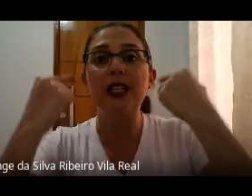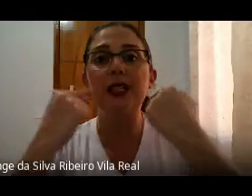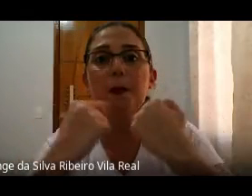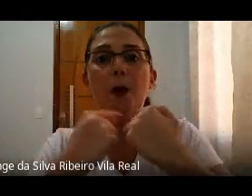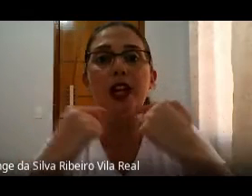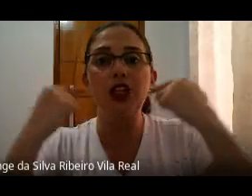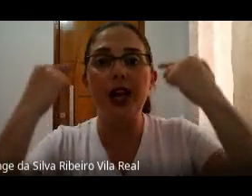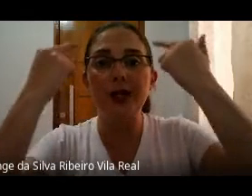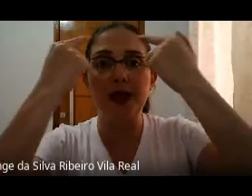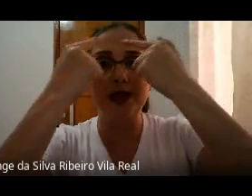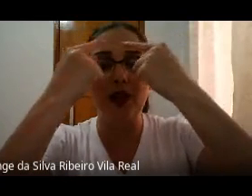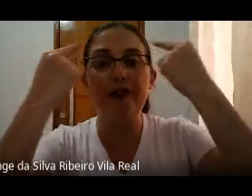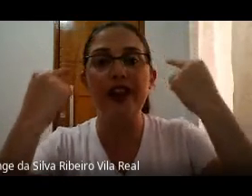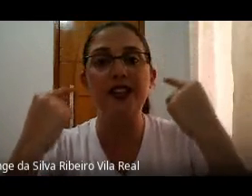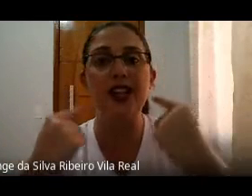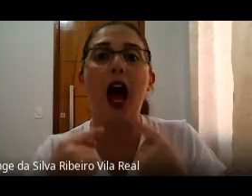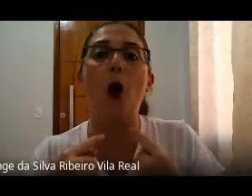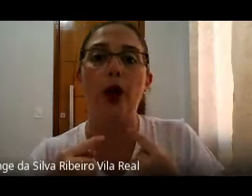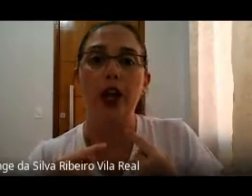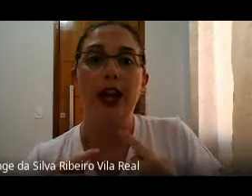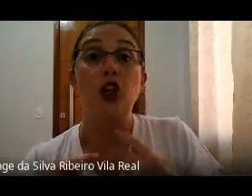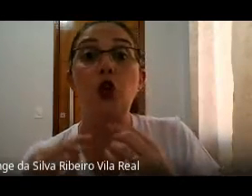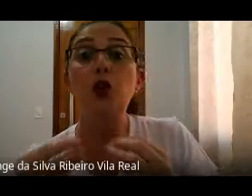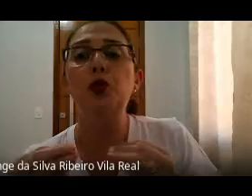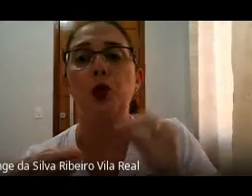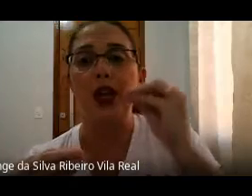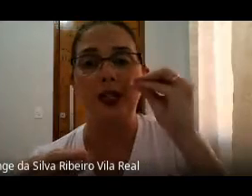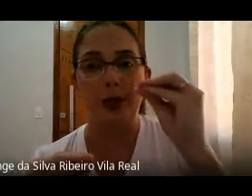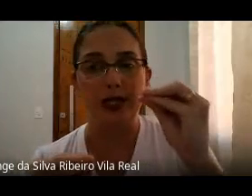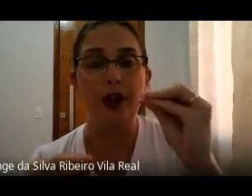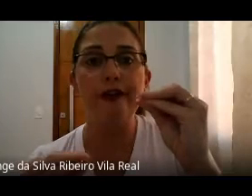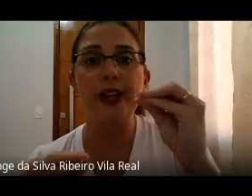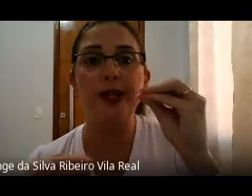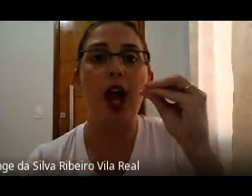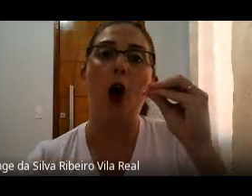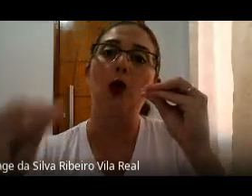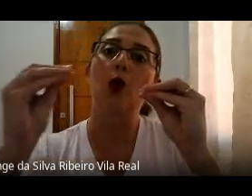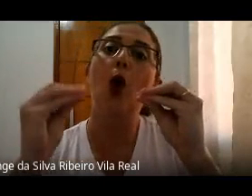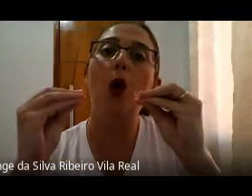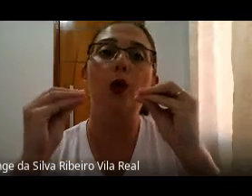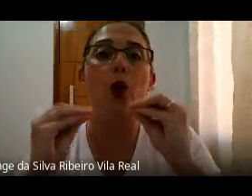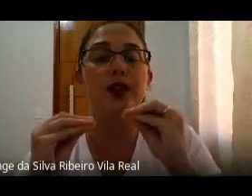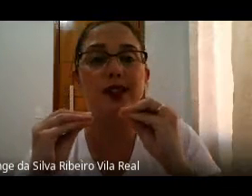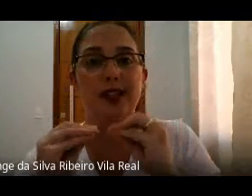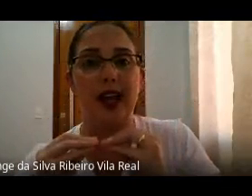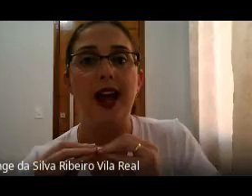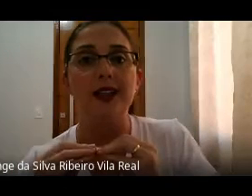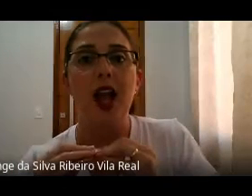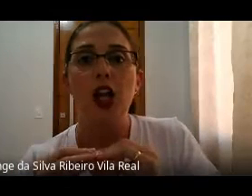expressão, principalmente a expressão facial. Junto expressão facial com